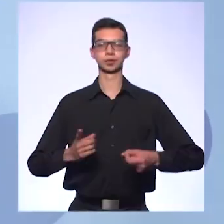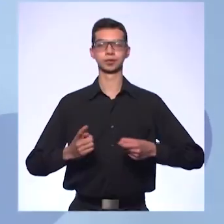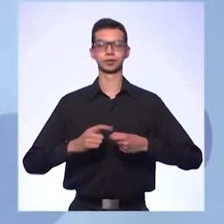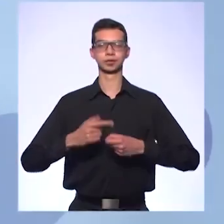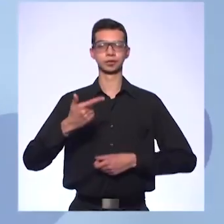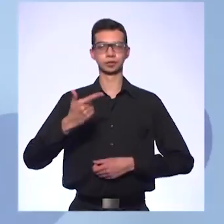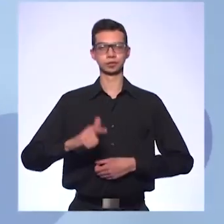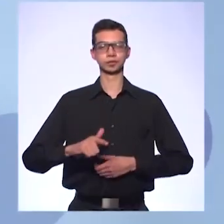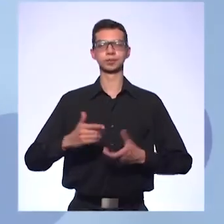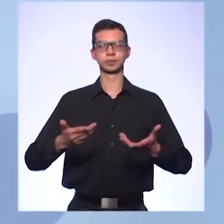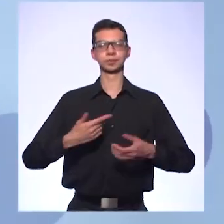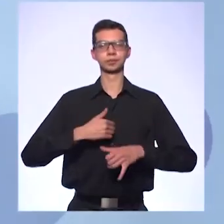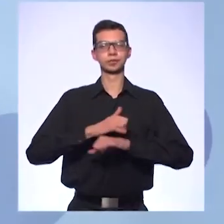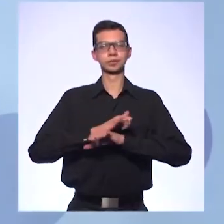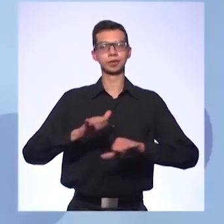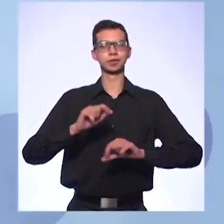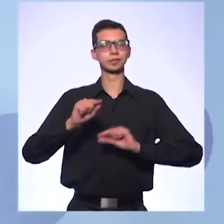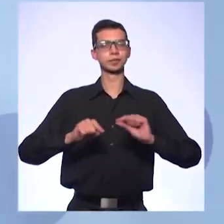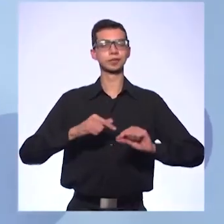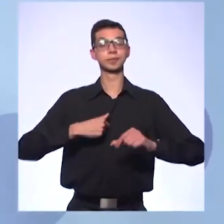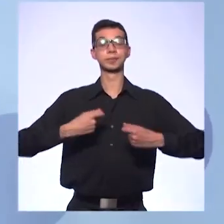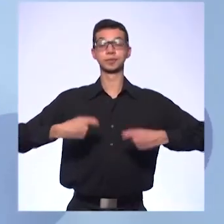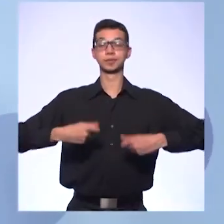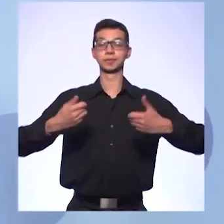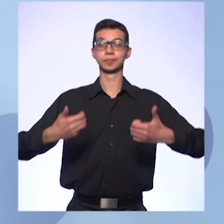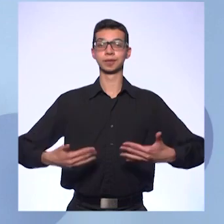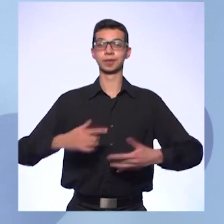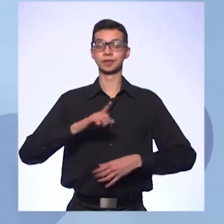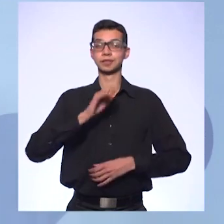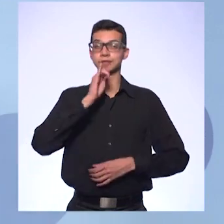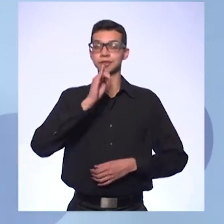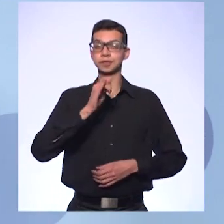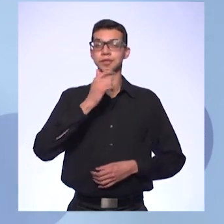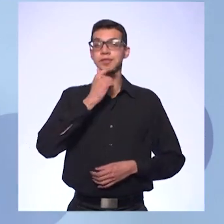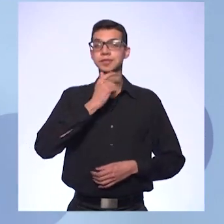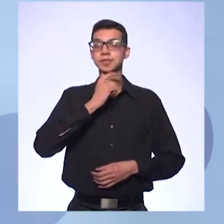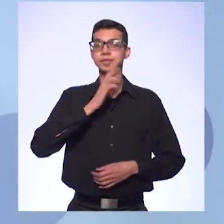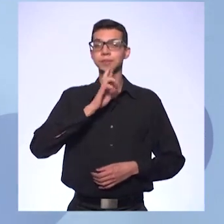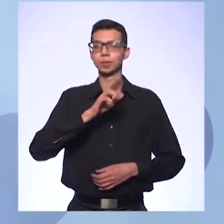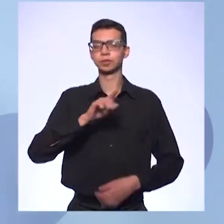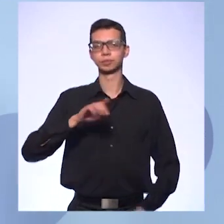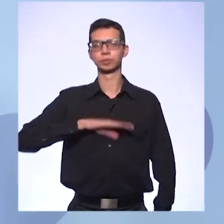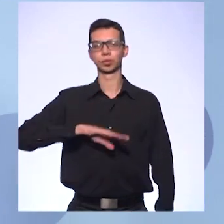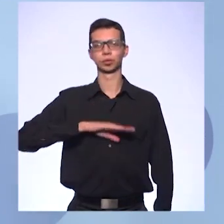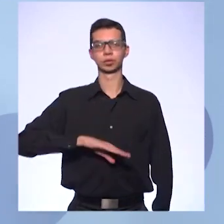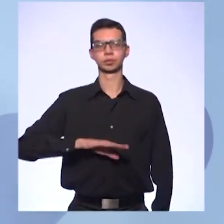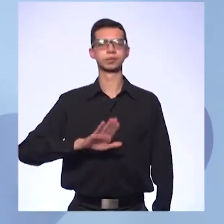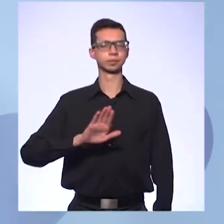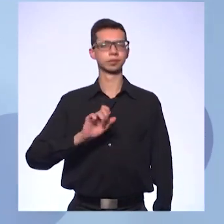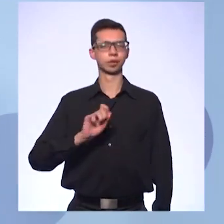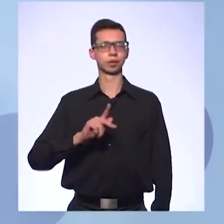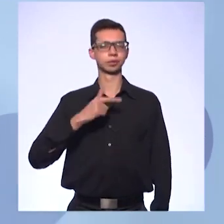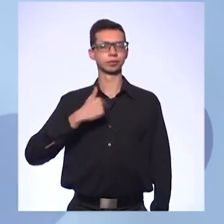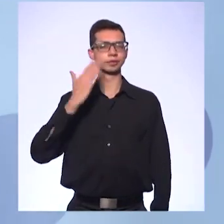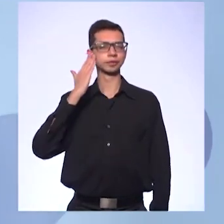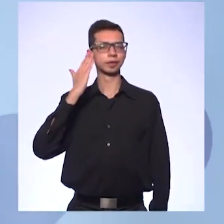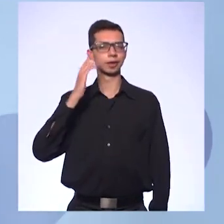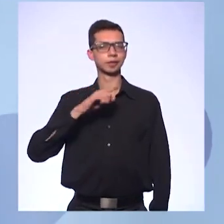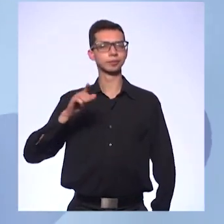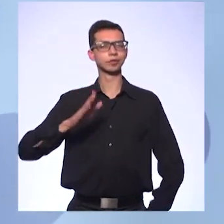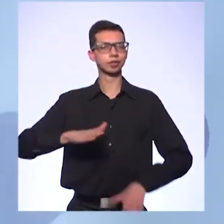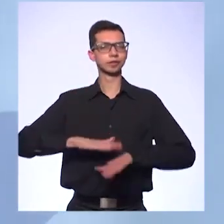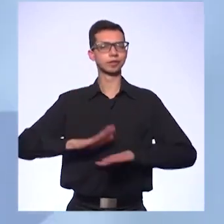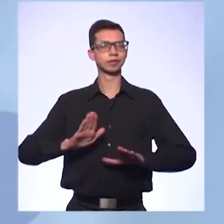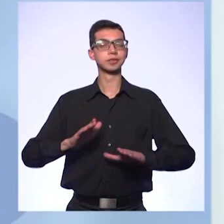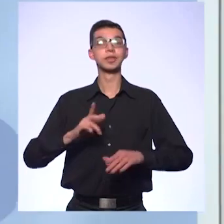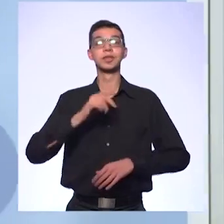Voltamos, eu vou dar uma bronca em vocês, porque eu tenho que explicar, se eu não falar que é para responder em inglês, vocês respondem em português, né? Mas tudo bem que eu sabia que vocês iam fazer isso. Professor Antônio, o